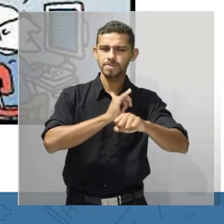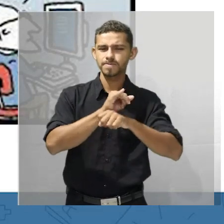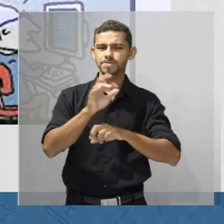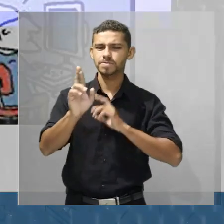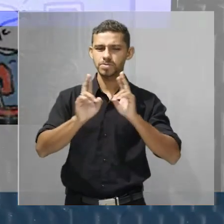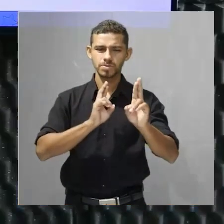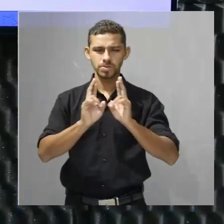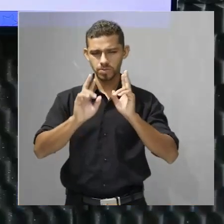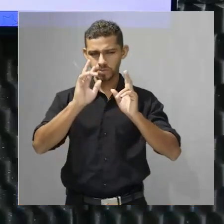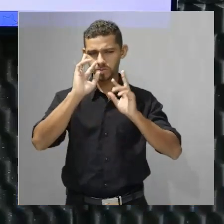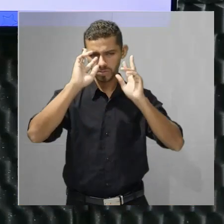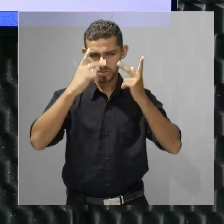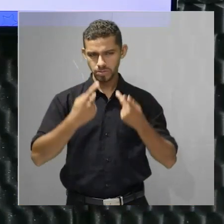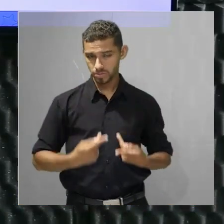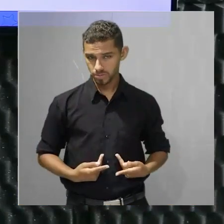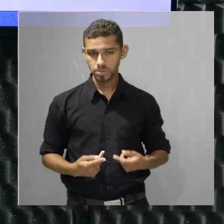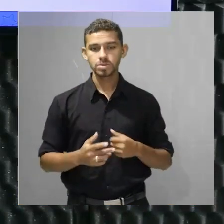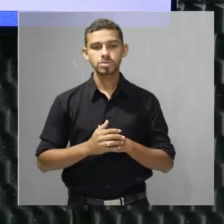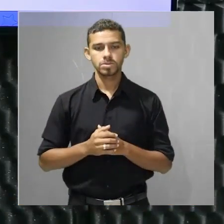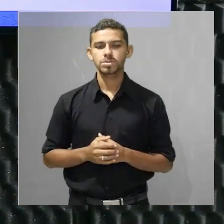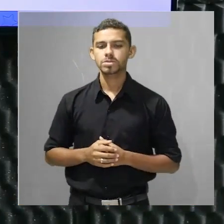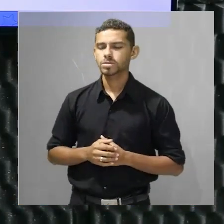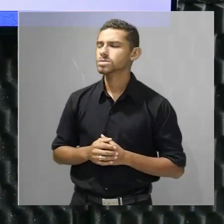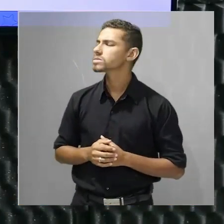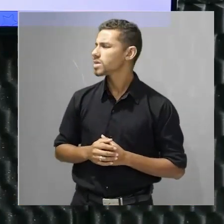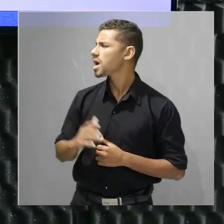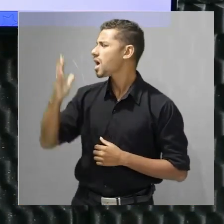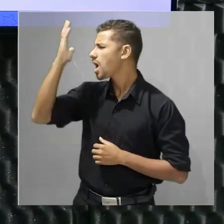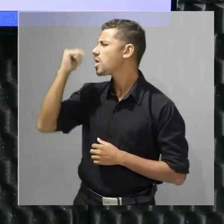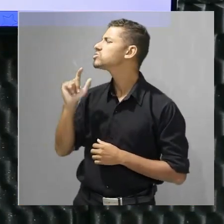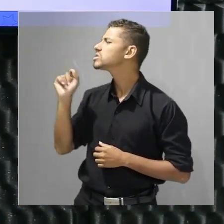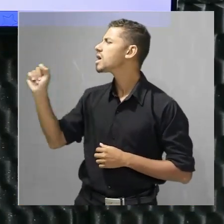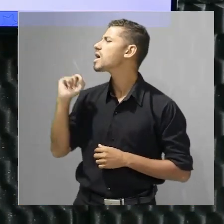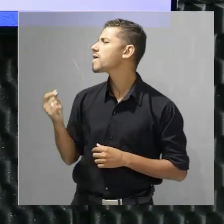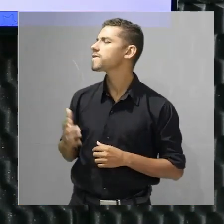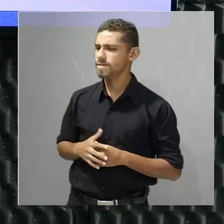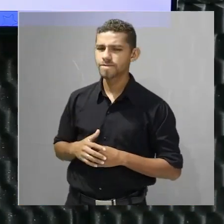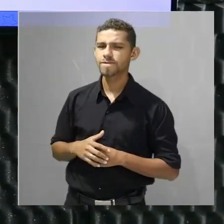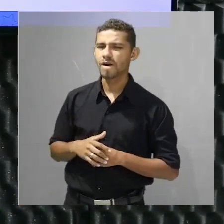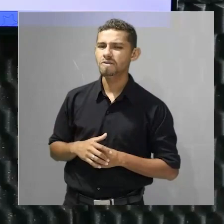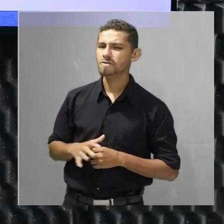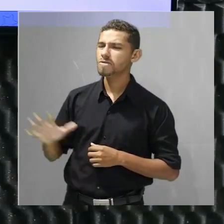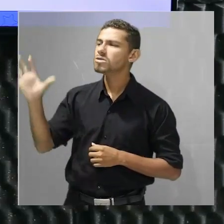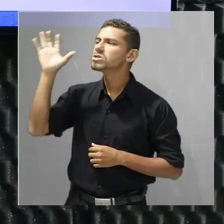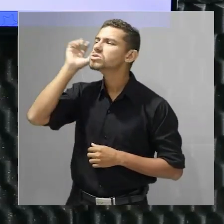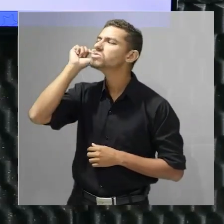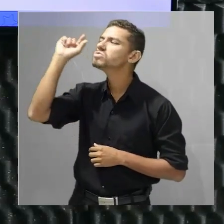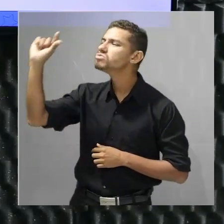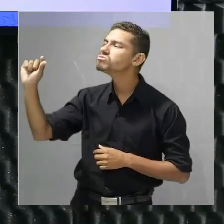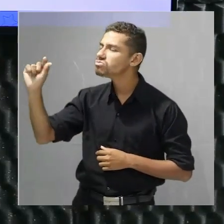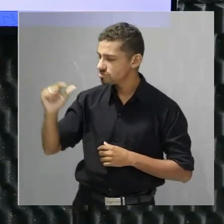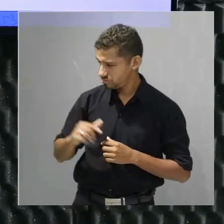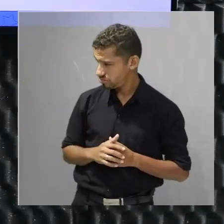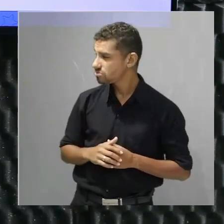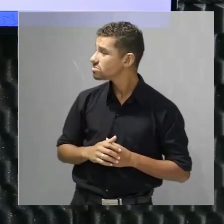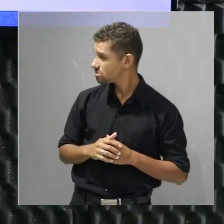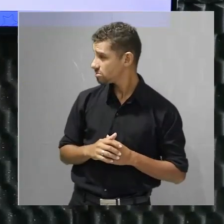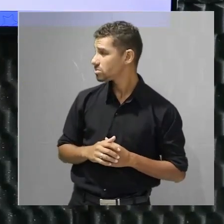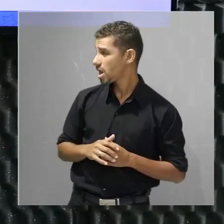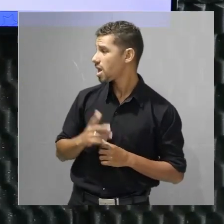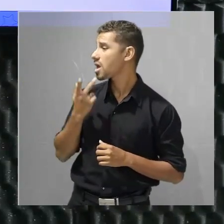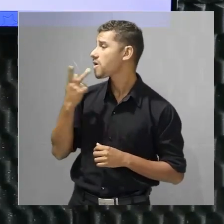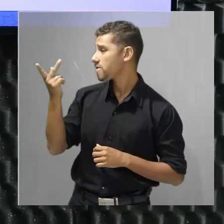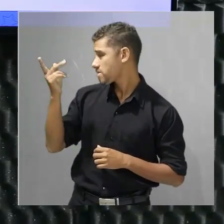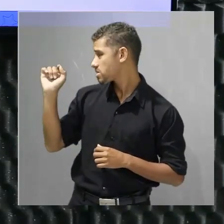as relações humanas eu sei Rodolfo você me escuta cada vez menos ele está lá faz um comentário